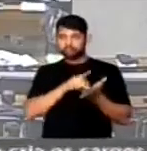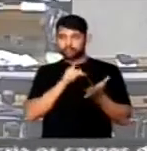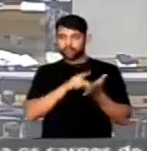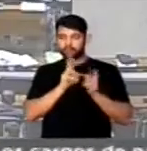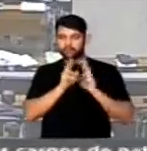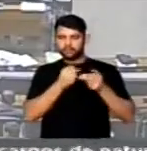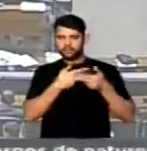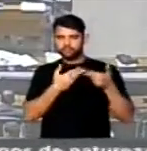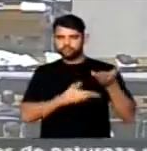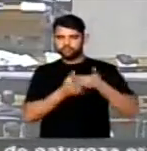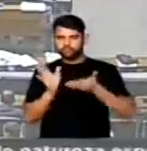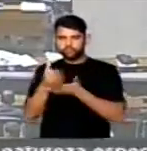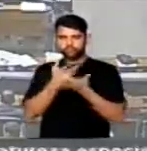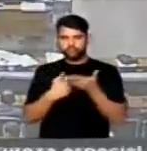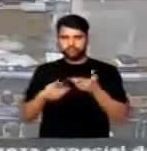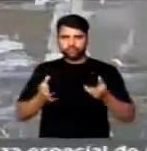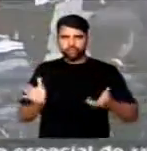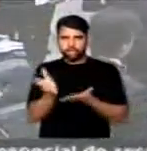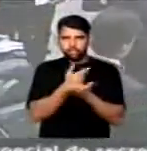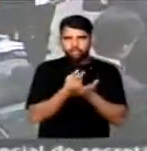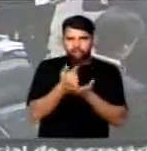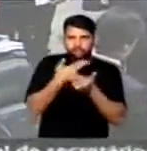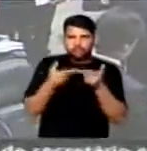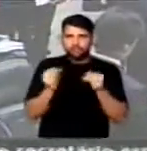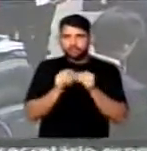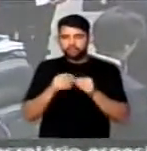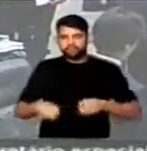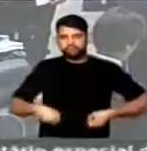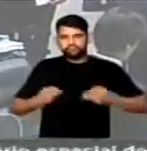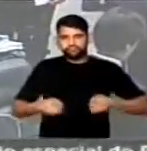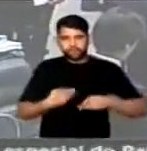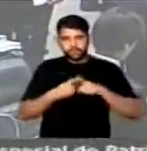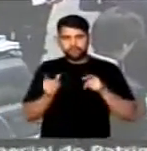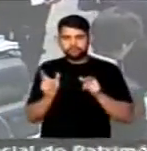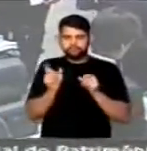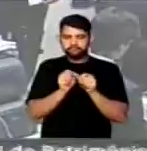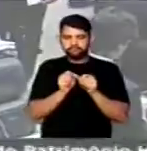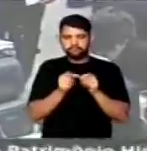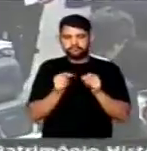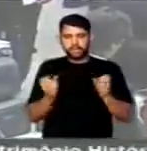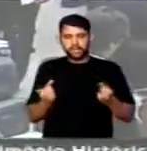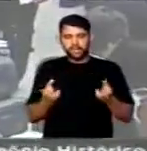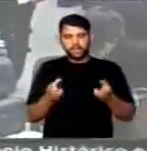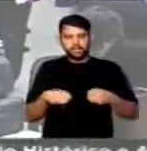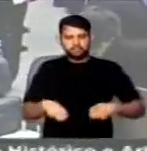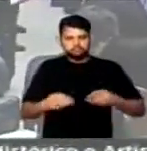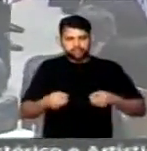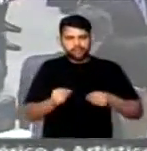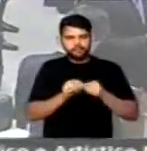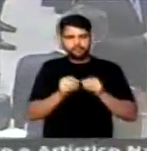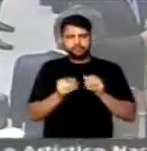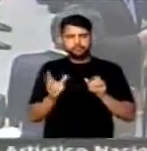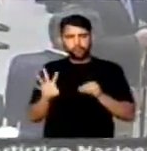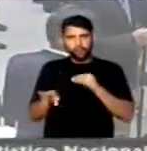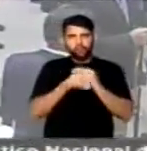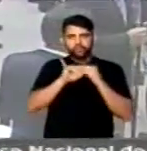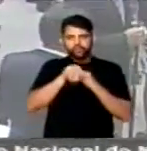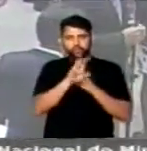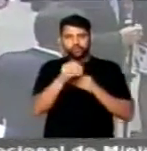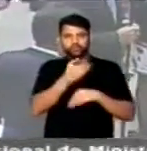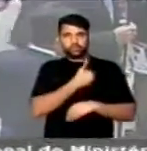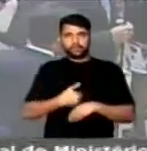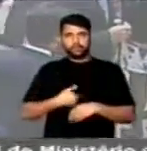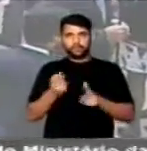A relação receitas-despesas seriam receitas menores que as despesas, excluído aí, excluídos aí os juros da